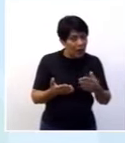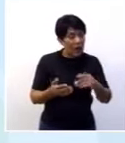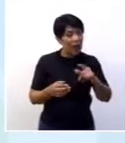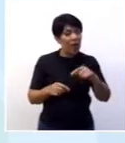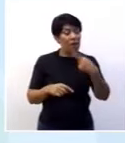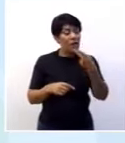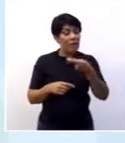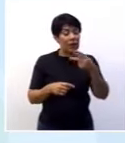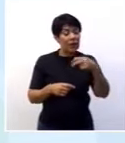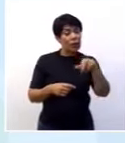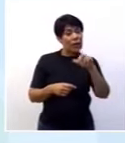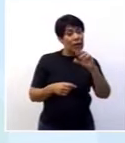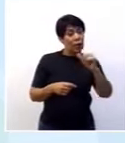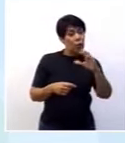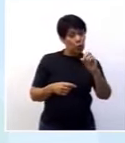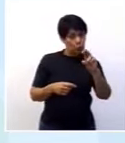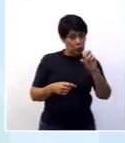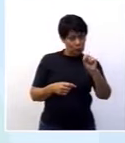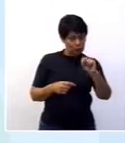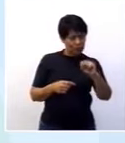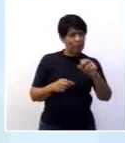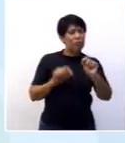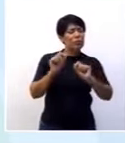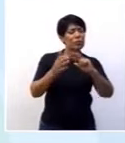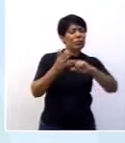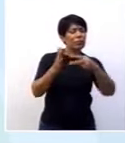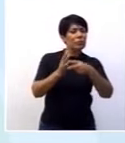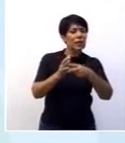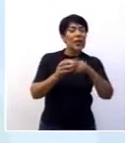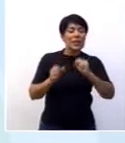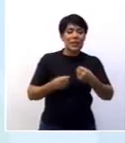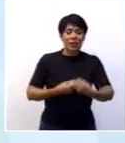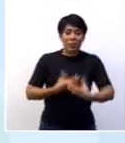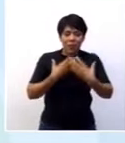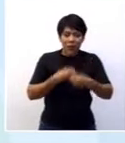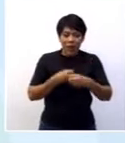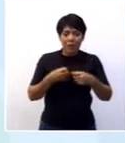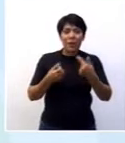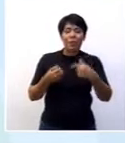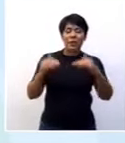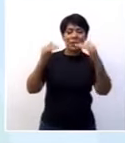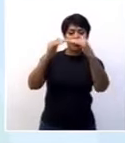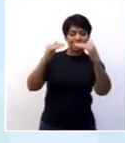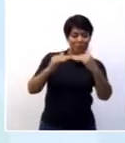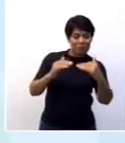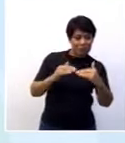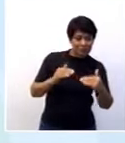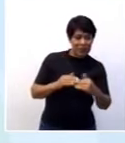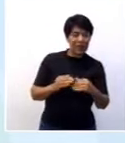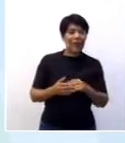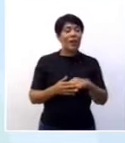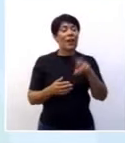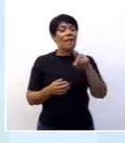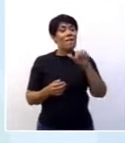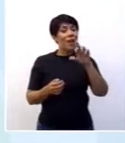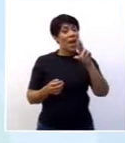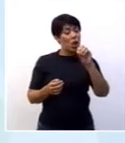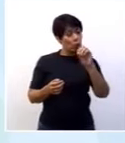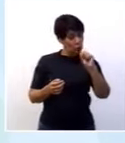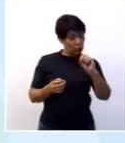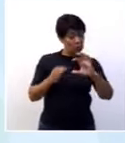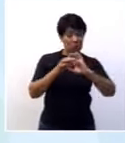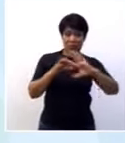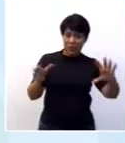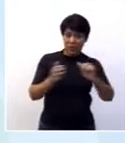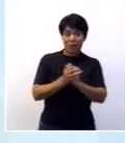recursos, né? Se é poema, ele usa rimas, os versos são livres, são